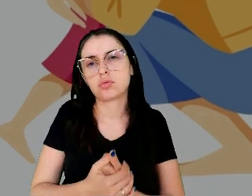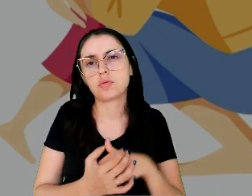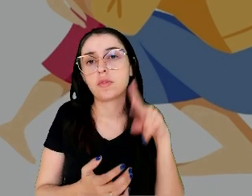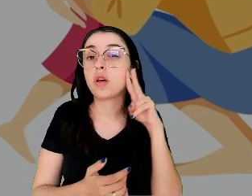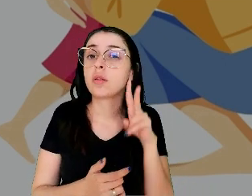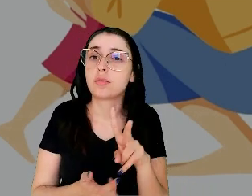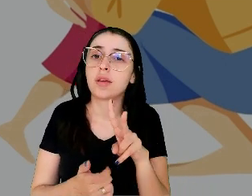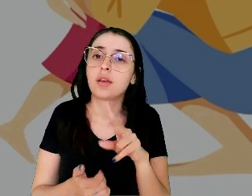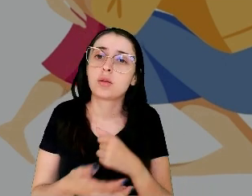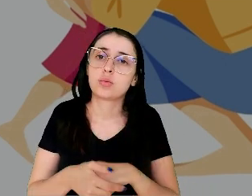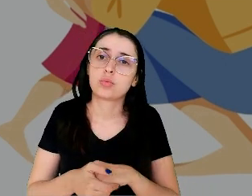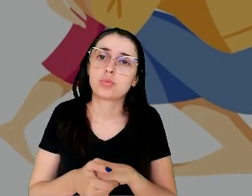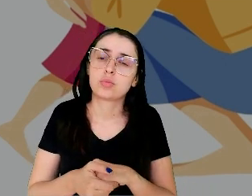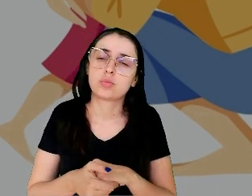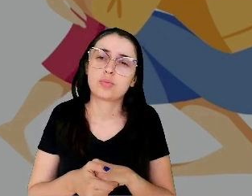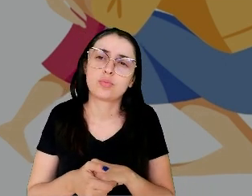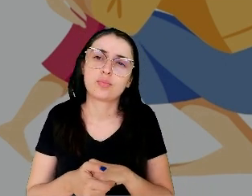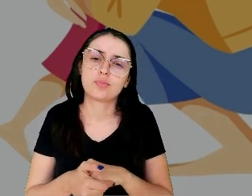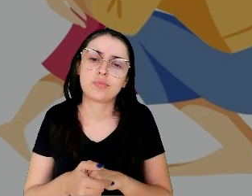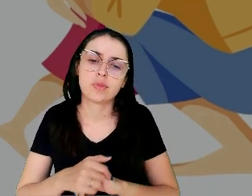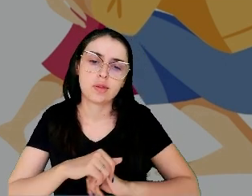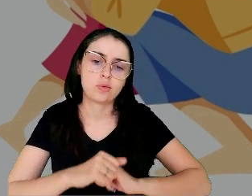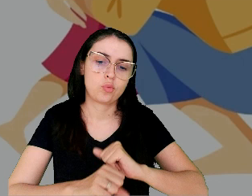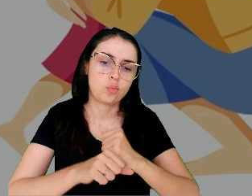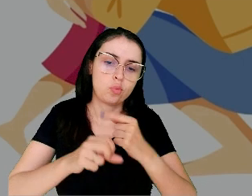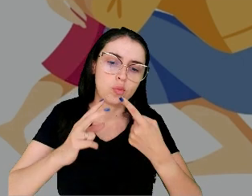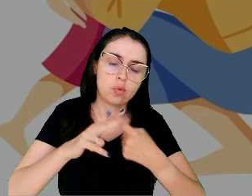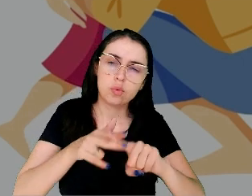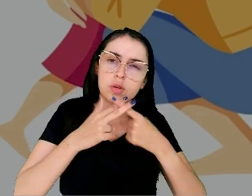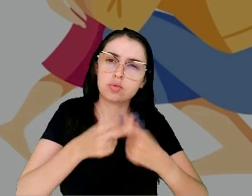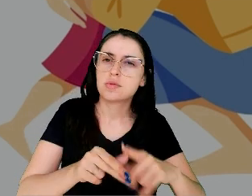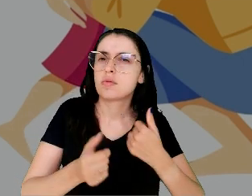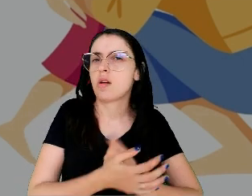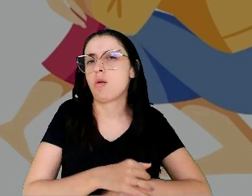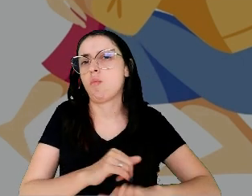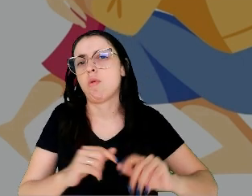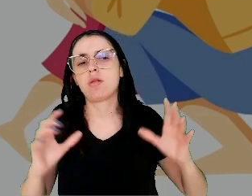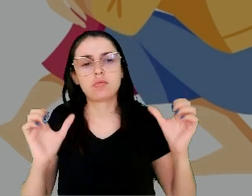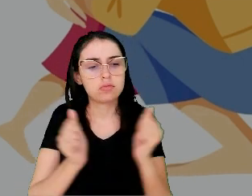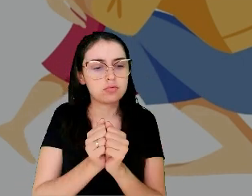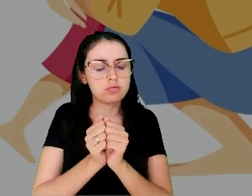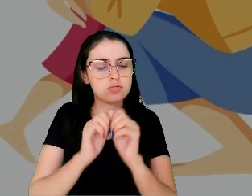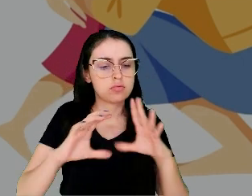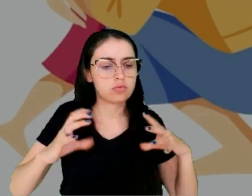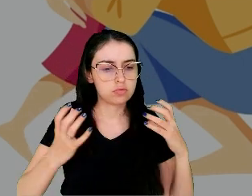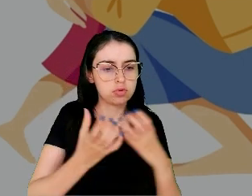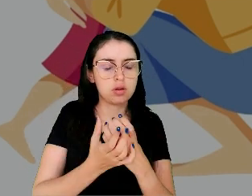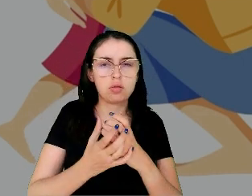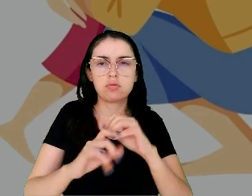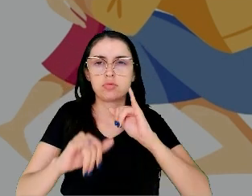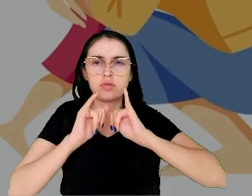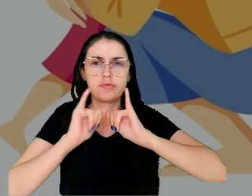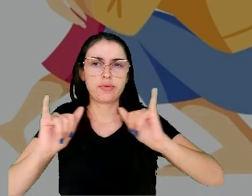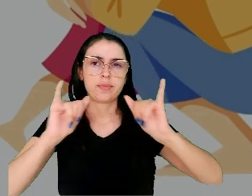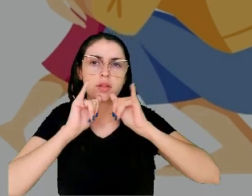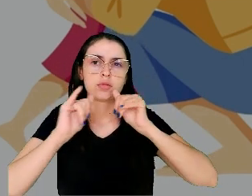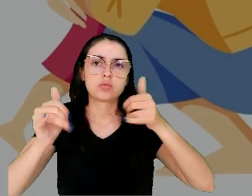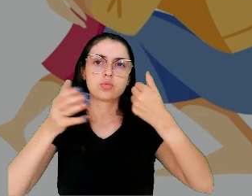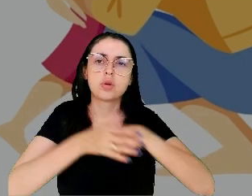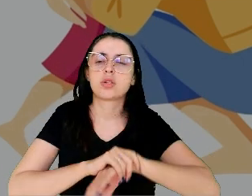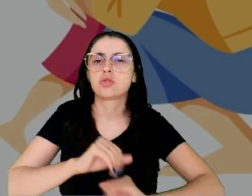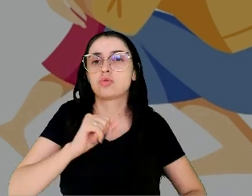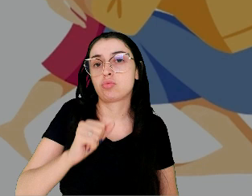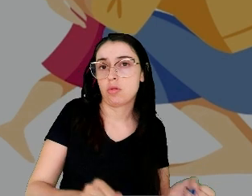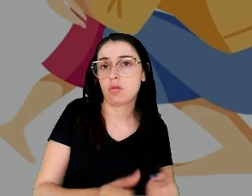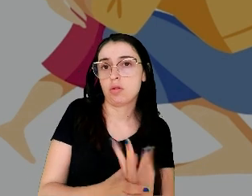olhando para uma construção coletiva de canais de comunicação e de inovação